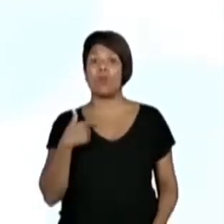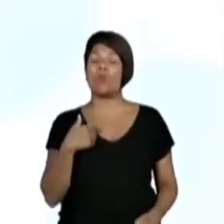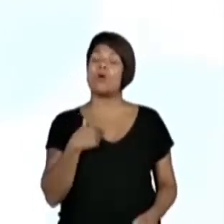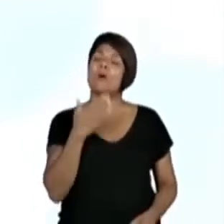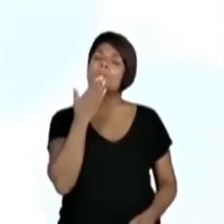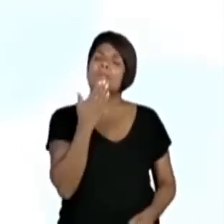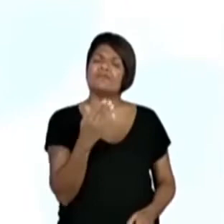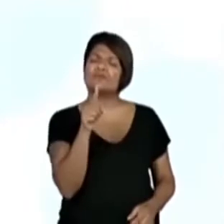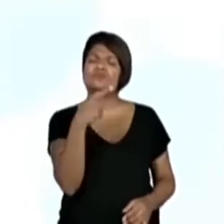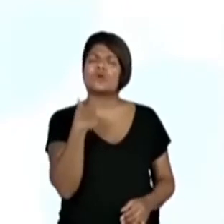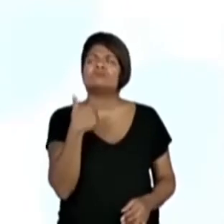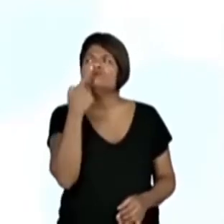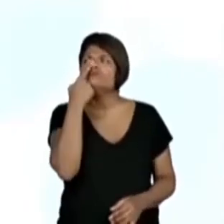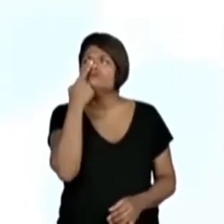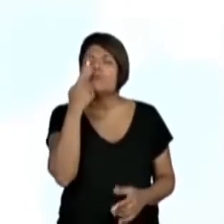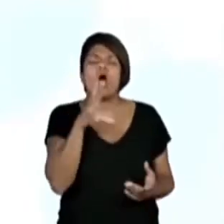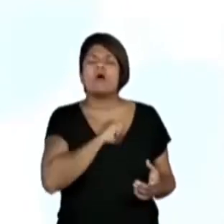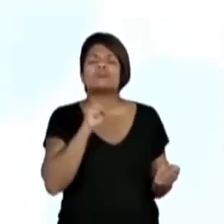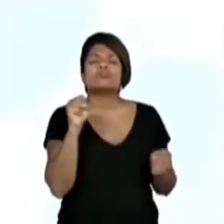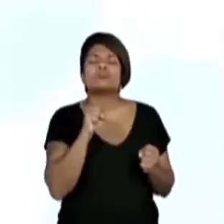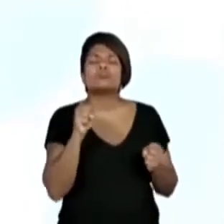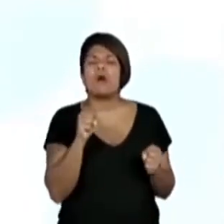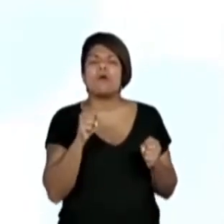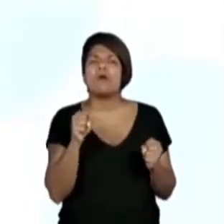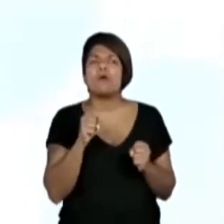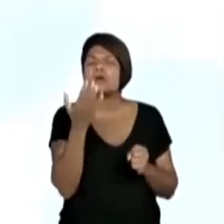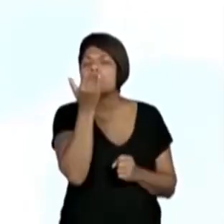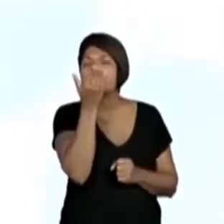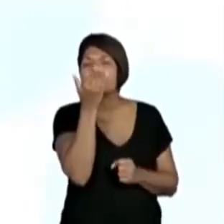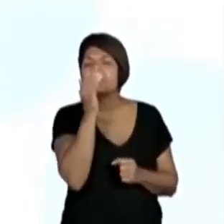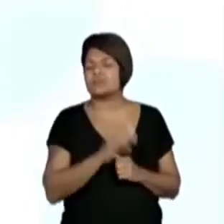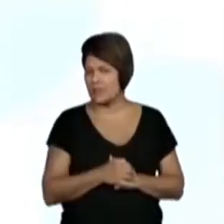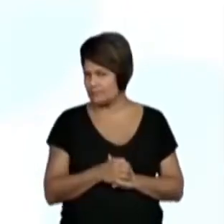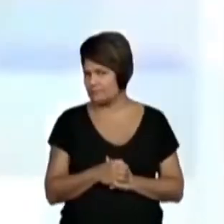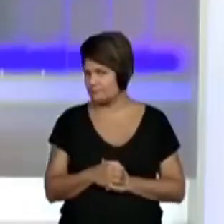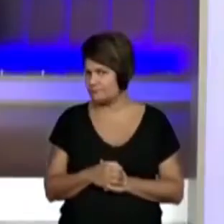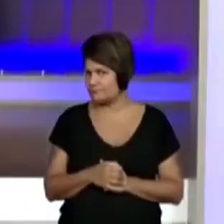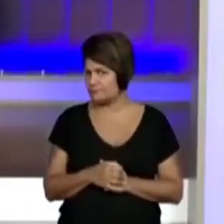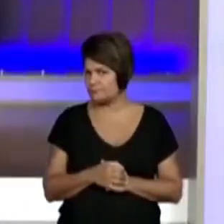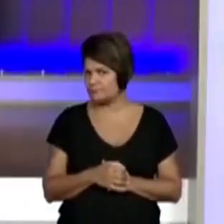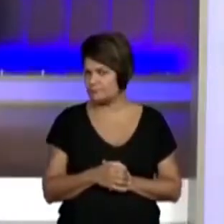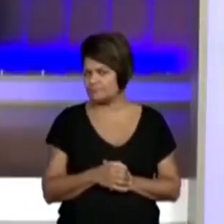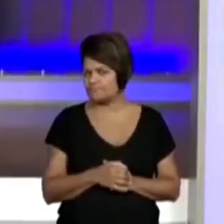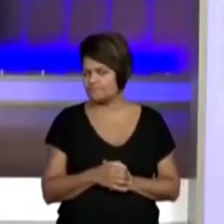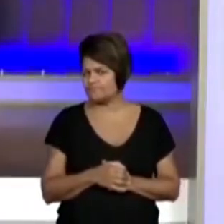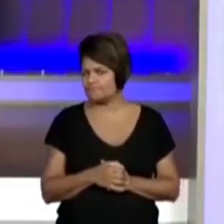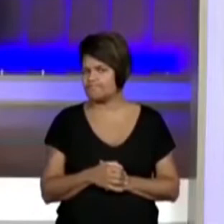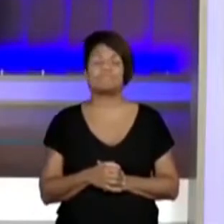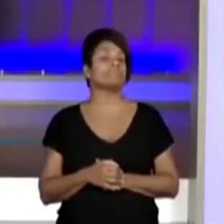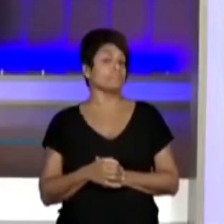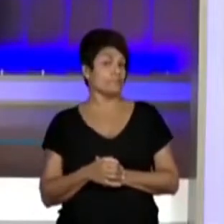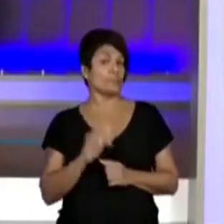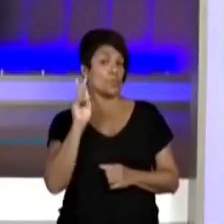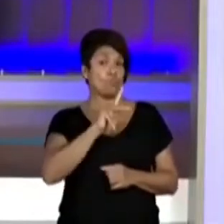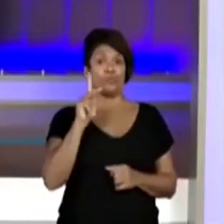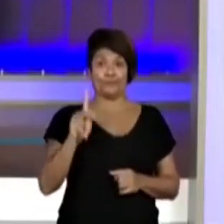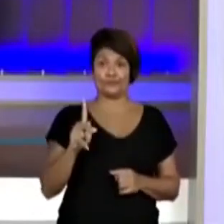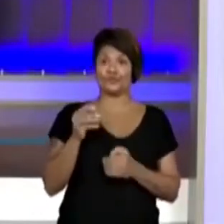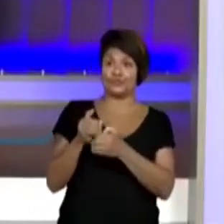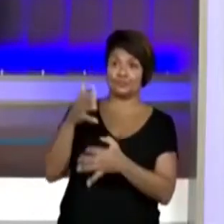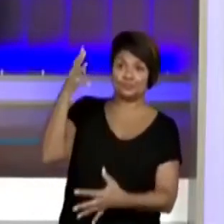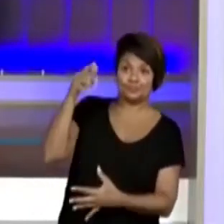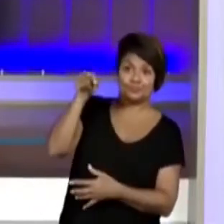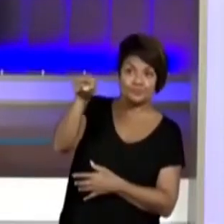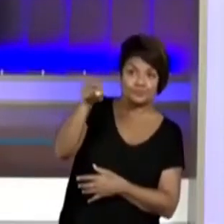quero que vocês pensem aí em pratos preferidos. Professores, vocês que acompanham,